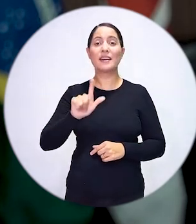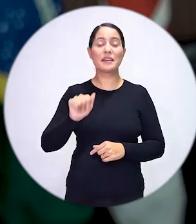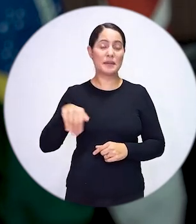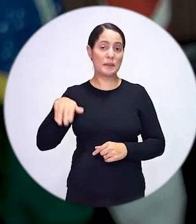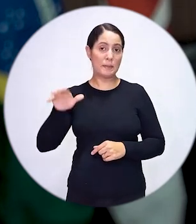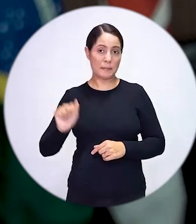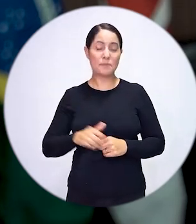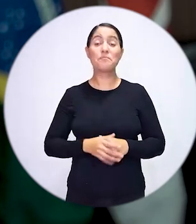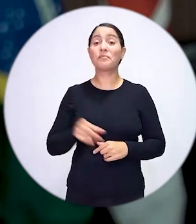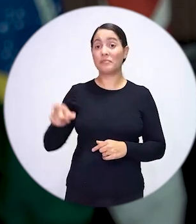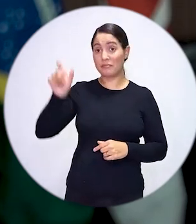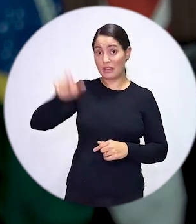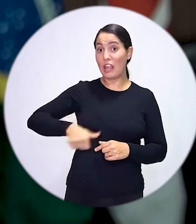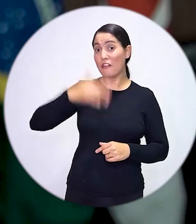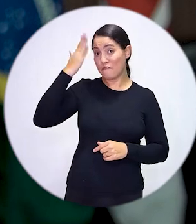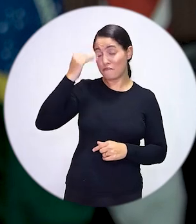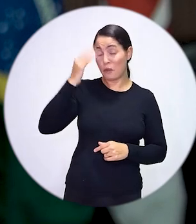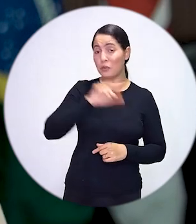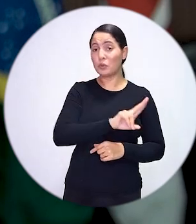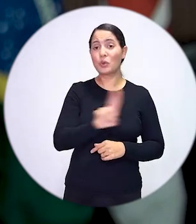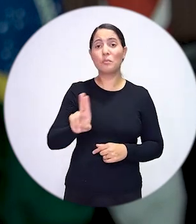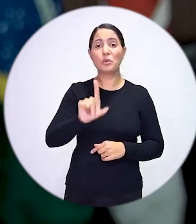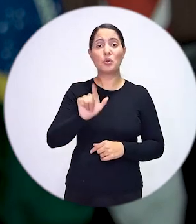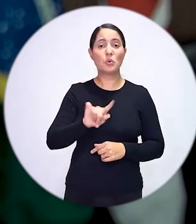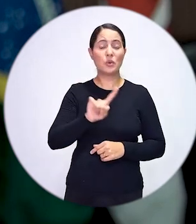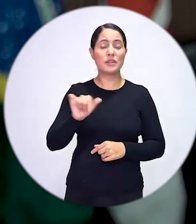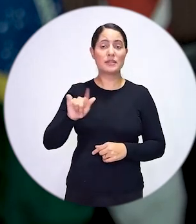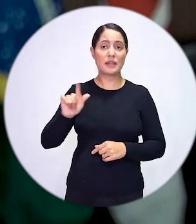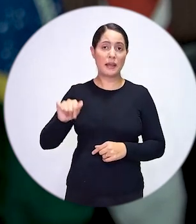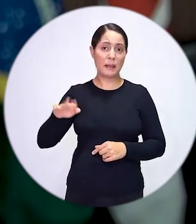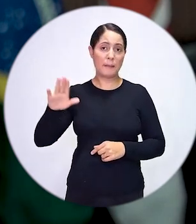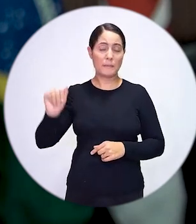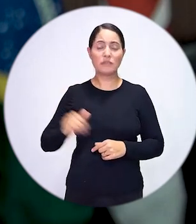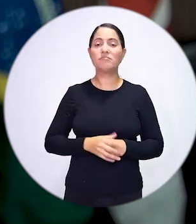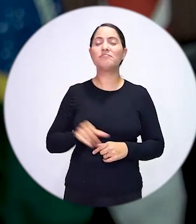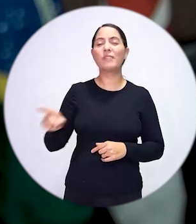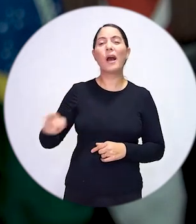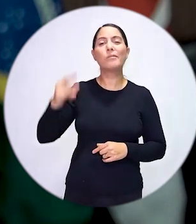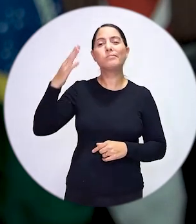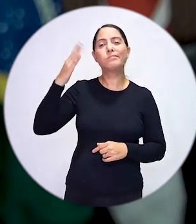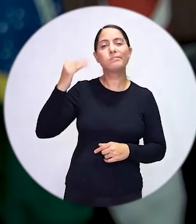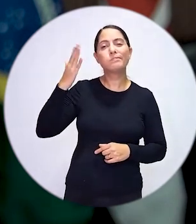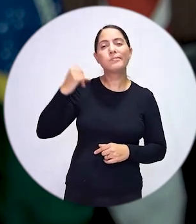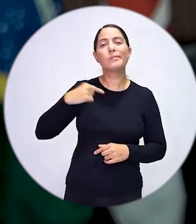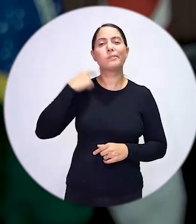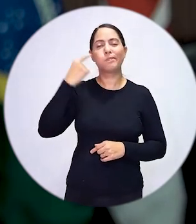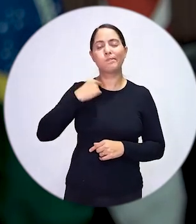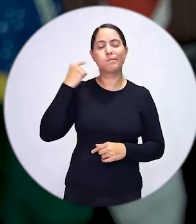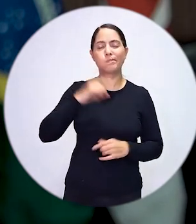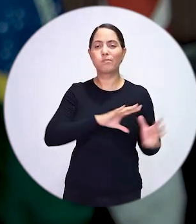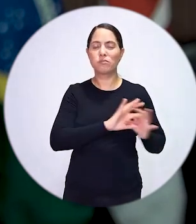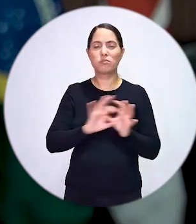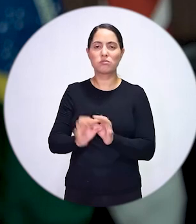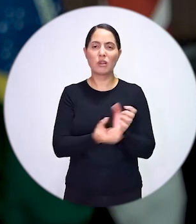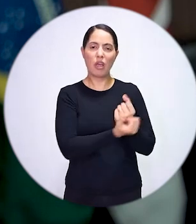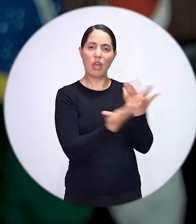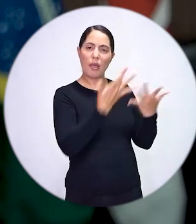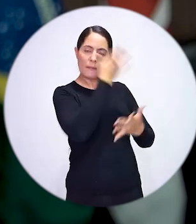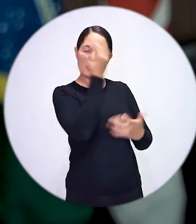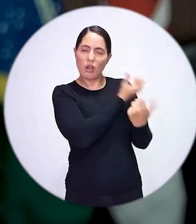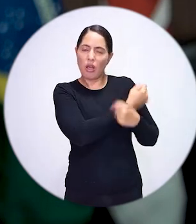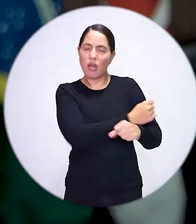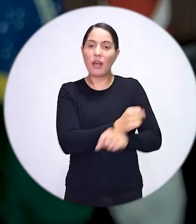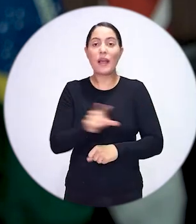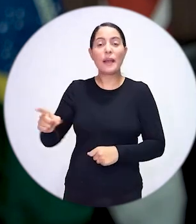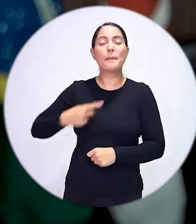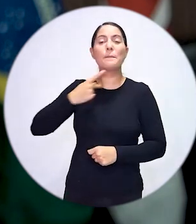Gama, conhecido como Luiz Gama, precursor oficial do abolicionismo brasileiro, o maior advogado de pessoas escravizadas no